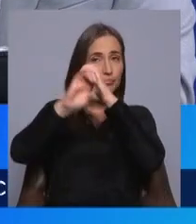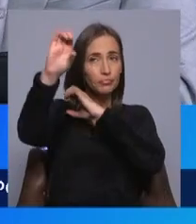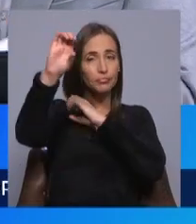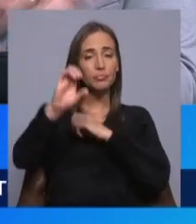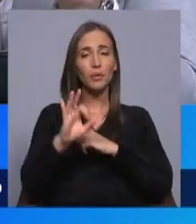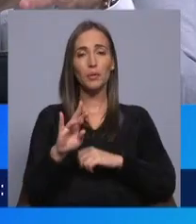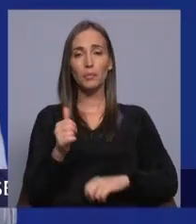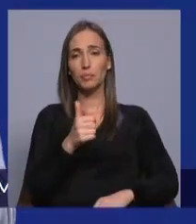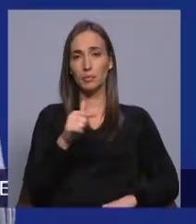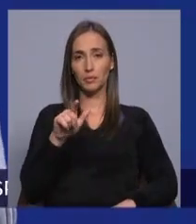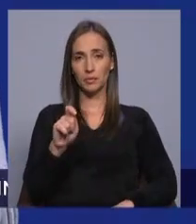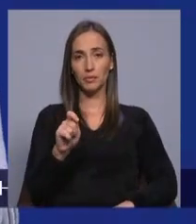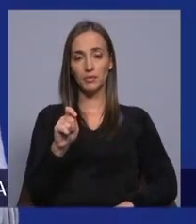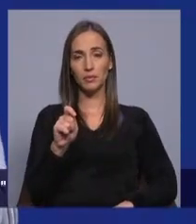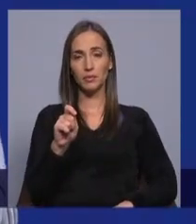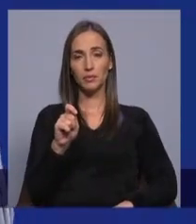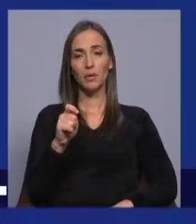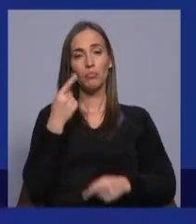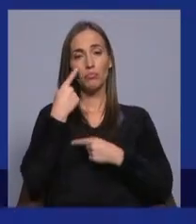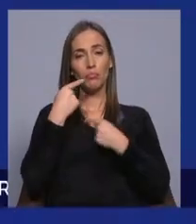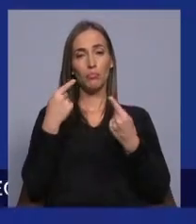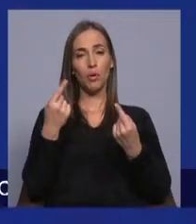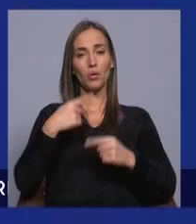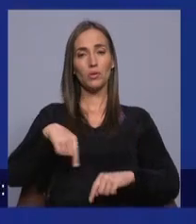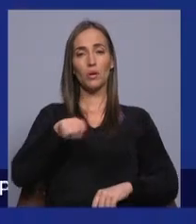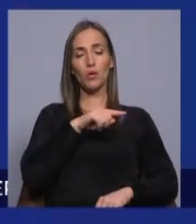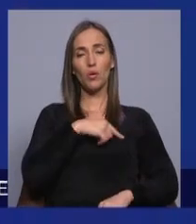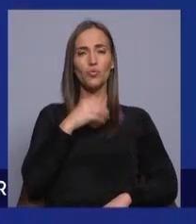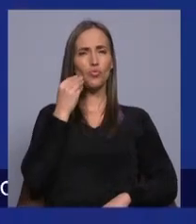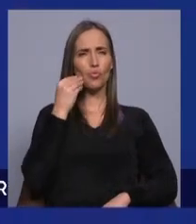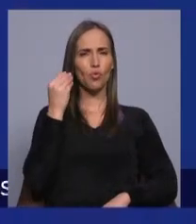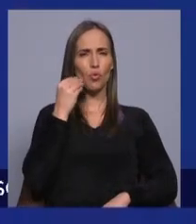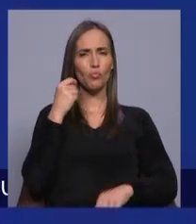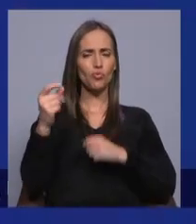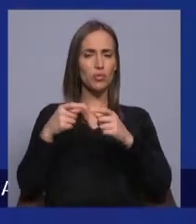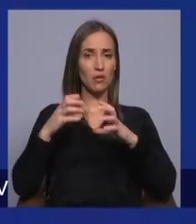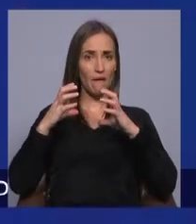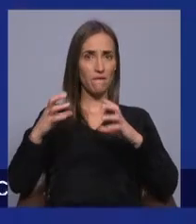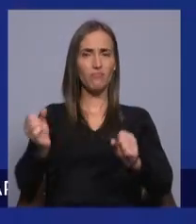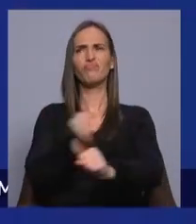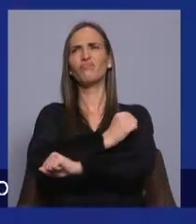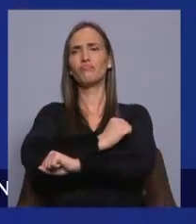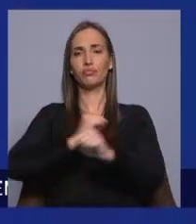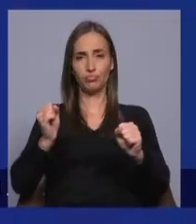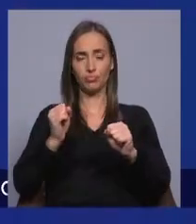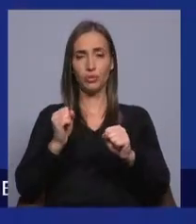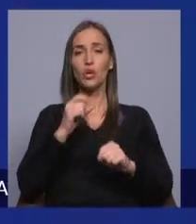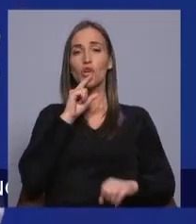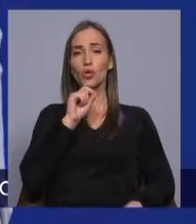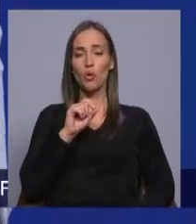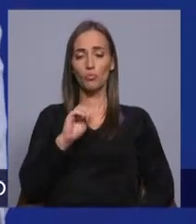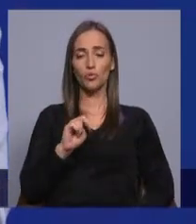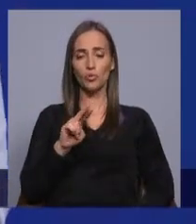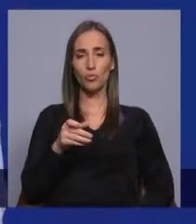este jackpot e mostra-nos aquilo que foi a explosão de uma estrela de grande massa, portanto chamada supernova,